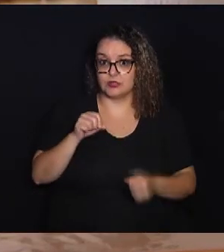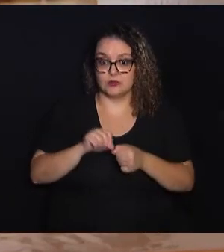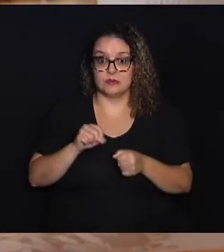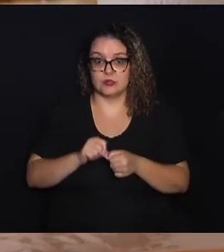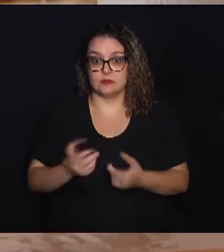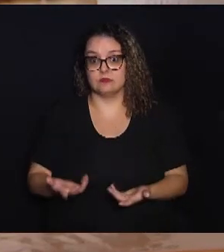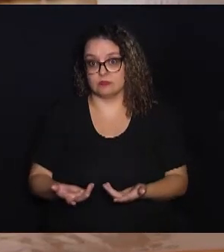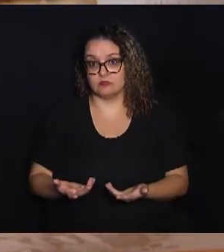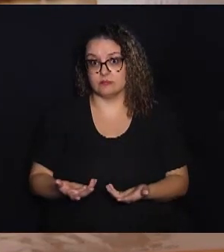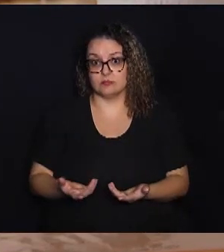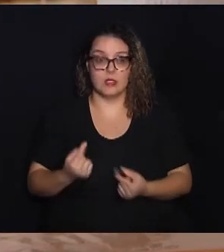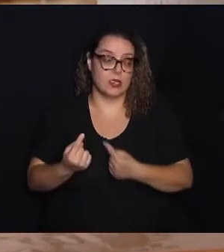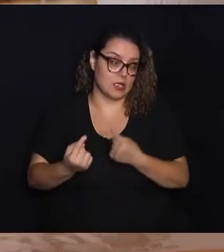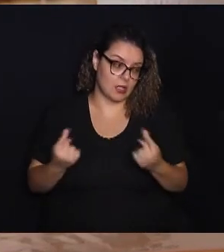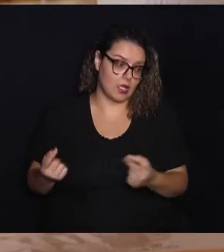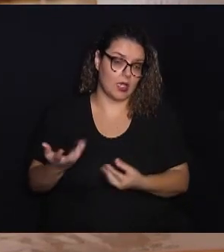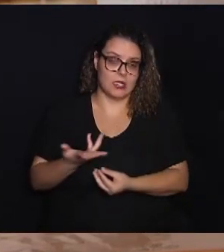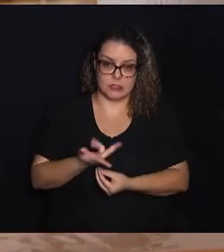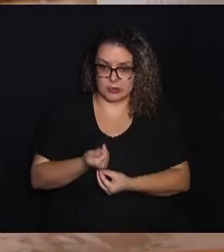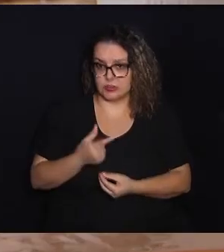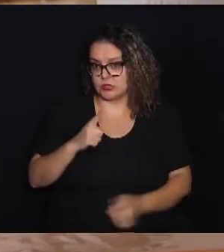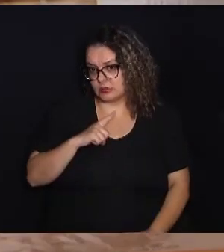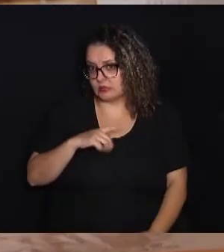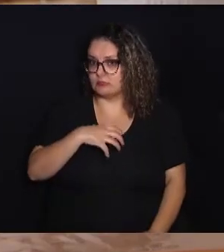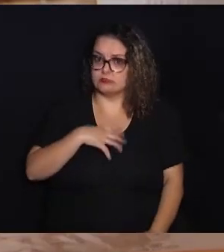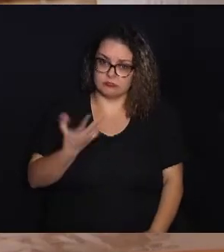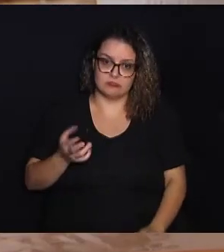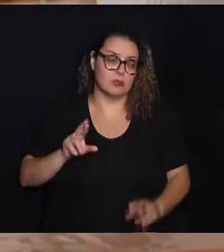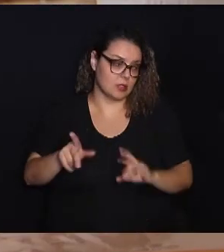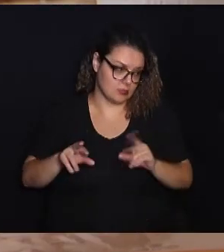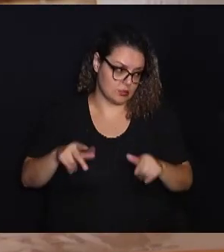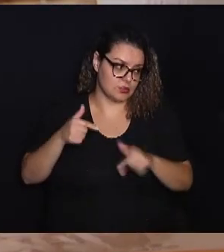do azulejo. Então eu vou passar ela aqui embaixo